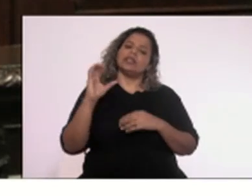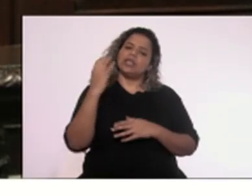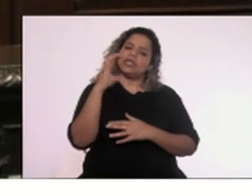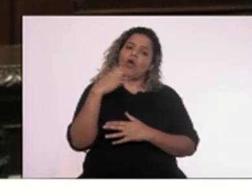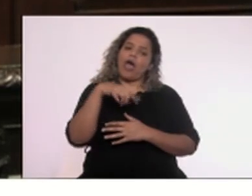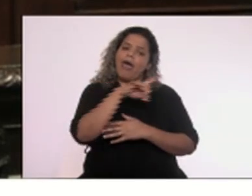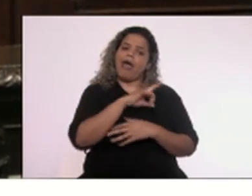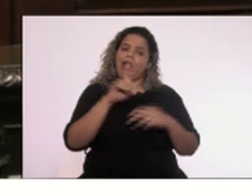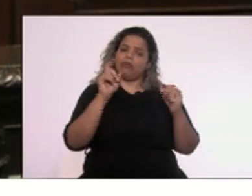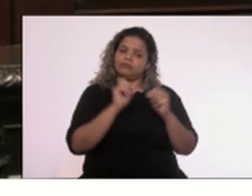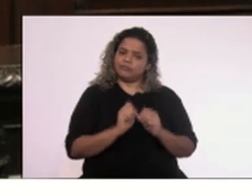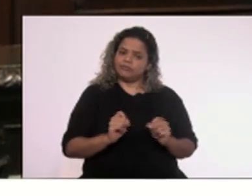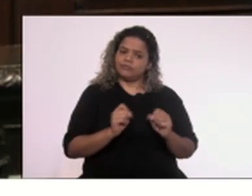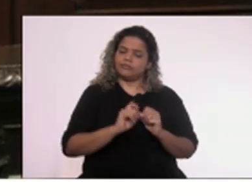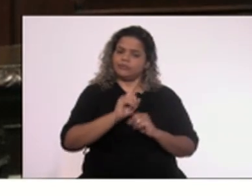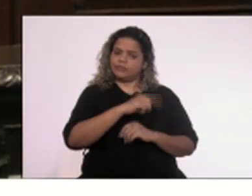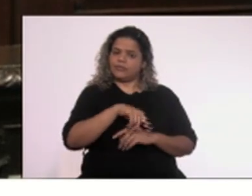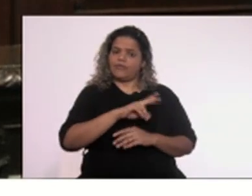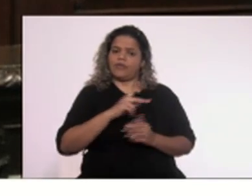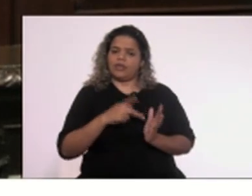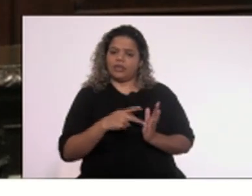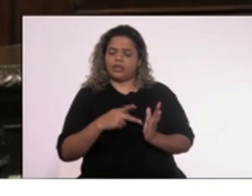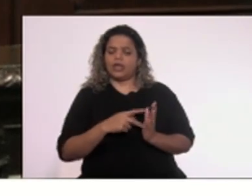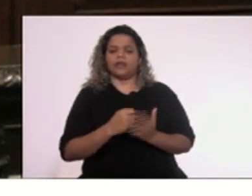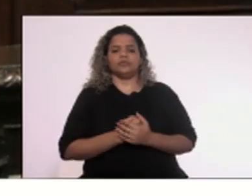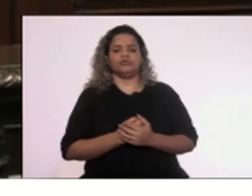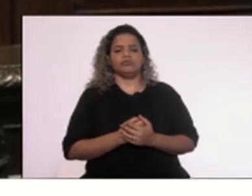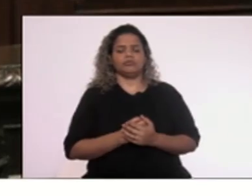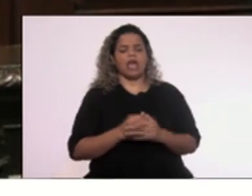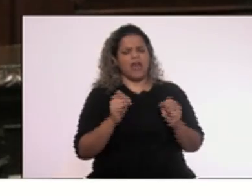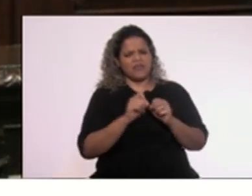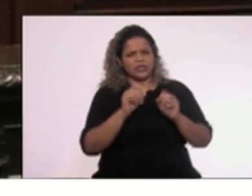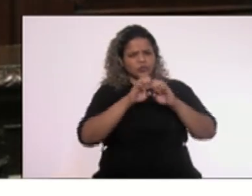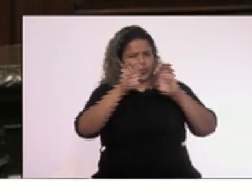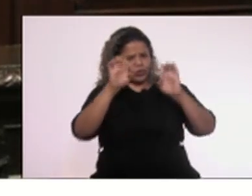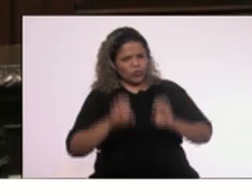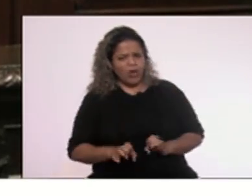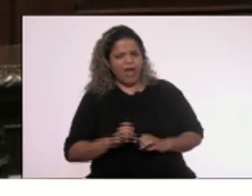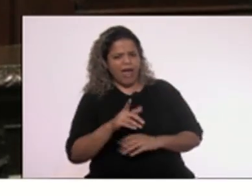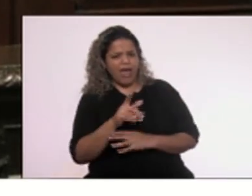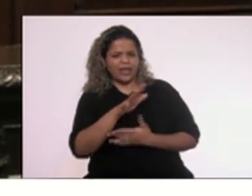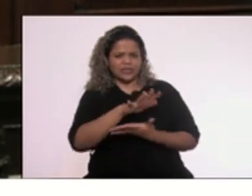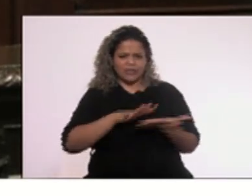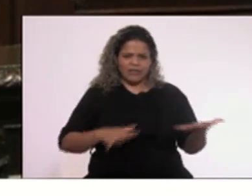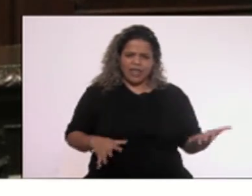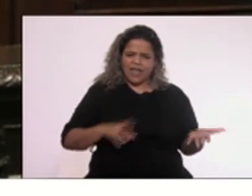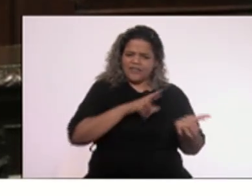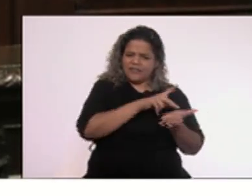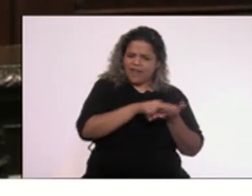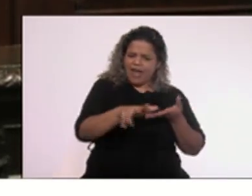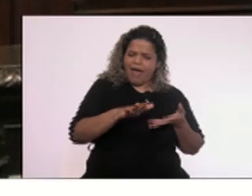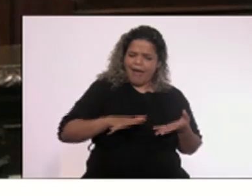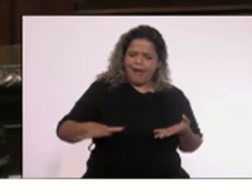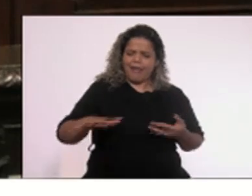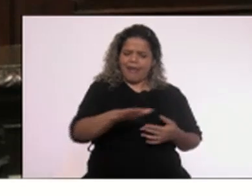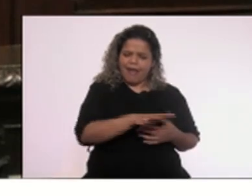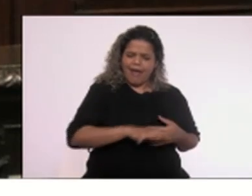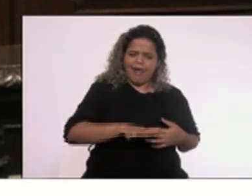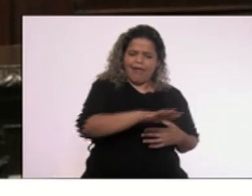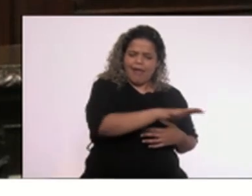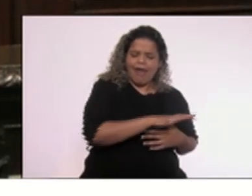foi quem na verdade, estruturou. Claro que é uma atividade de várias áreas,